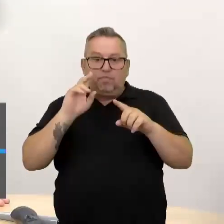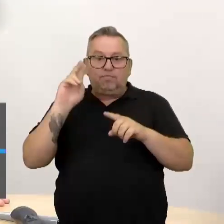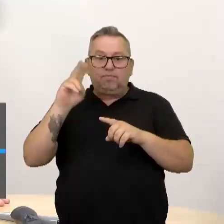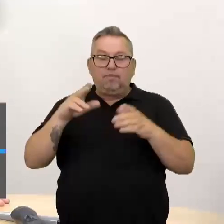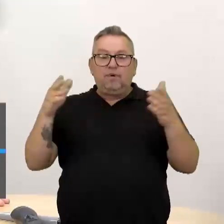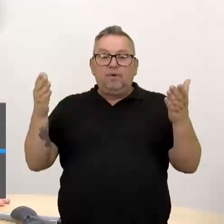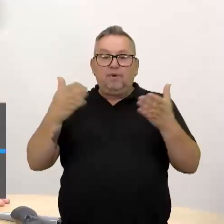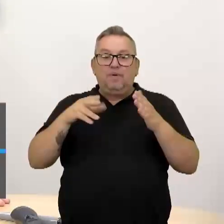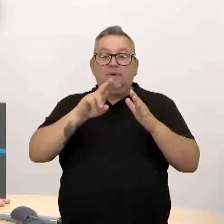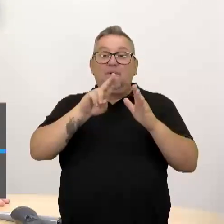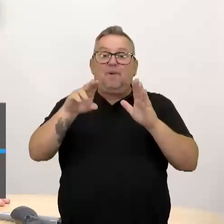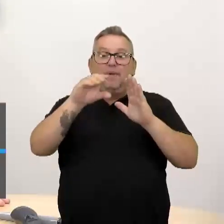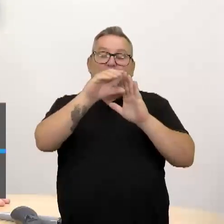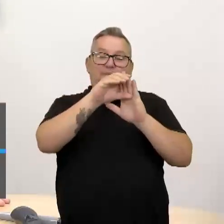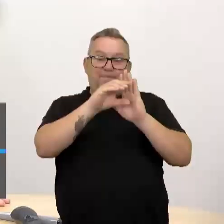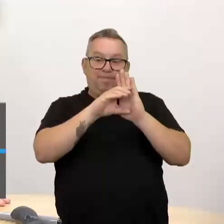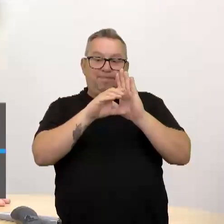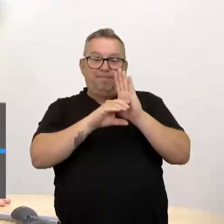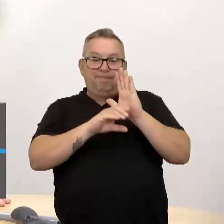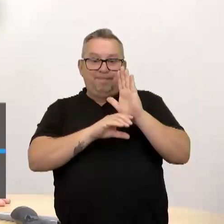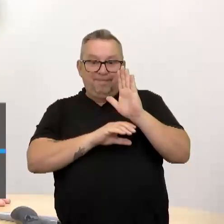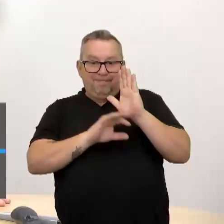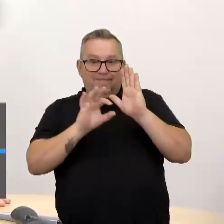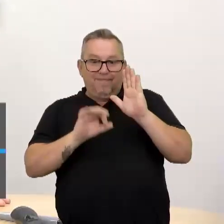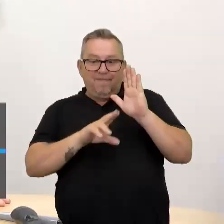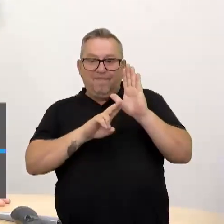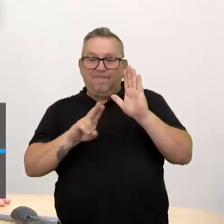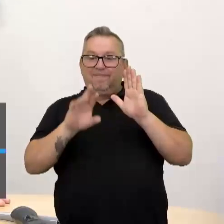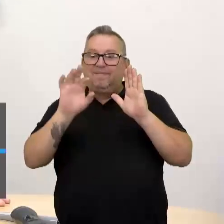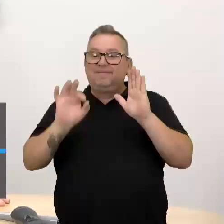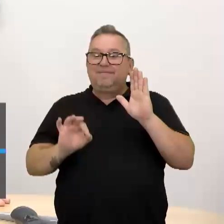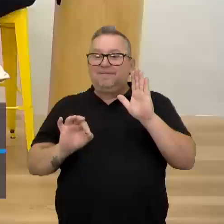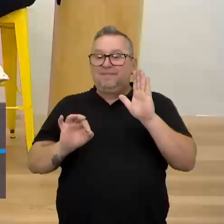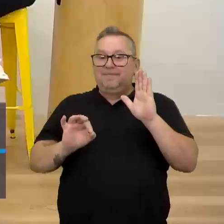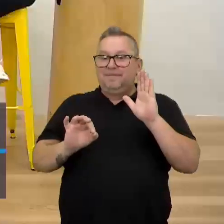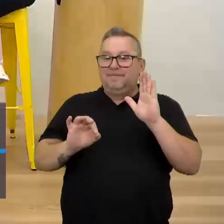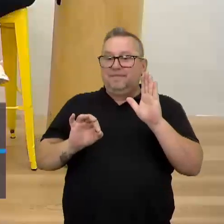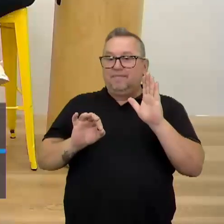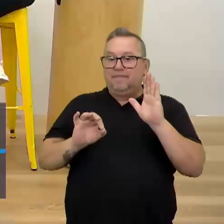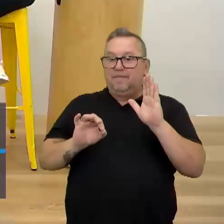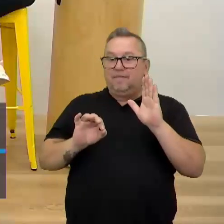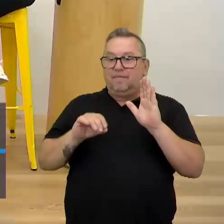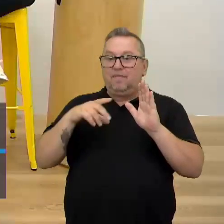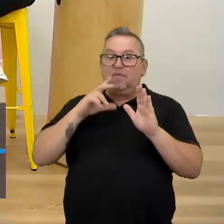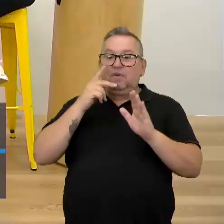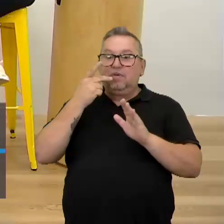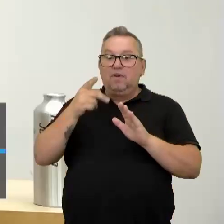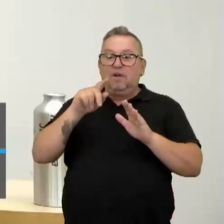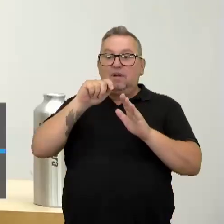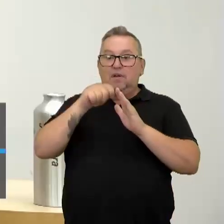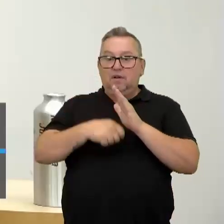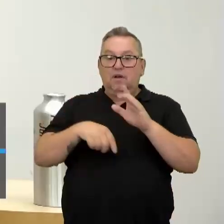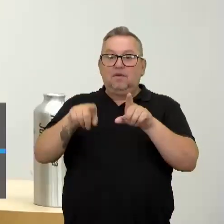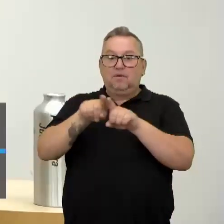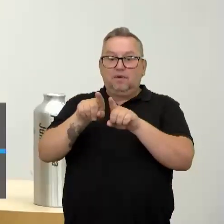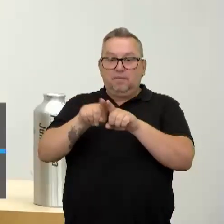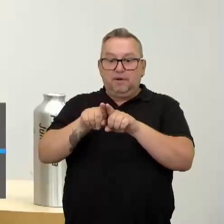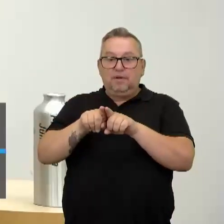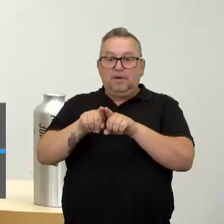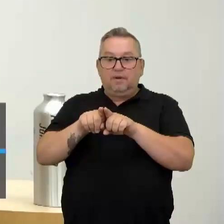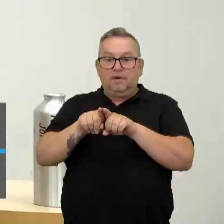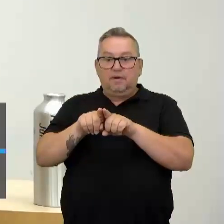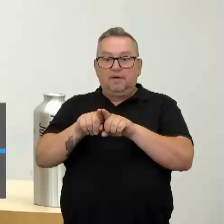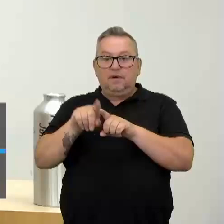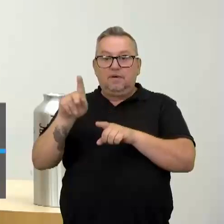vamos ver hoje são a questão aí das classificações dos solos. Professor Antônio, Sim. Antes disso, eu queria deixar registrado